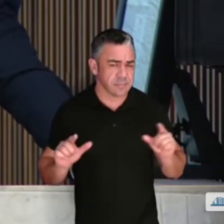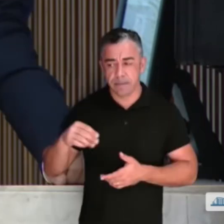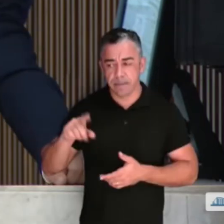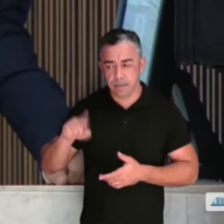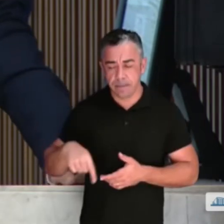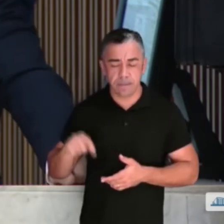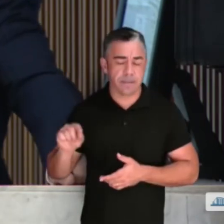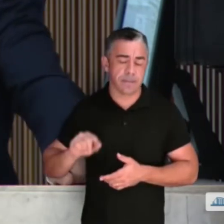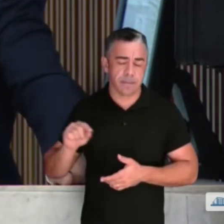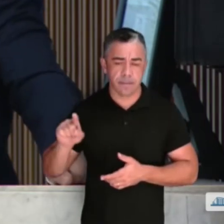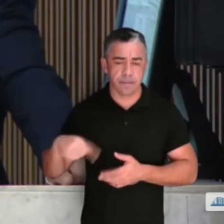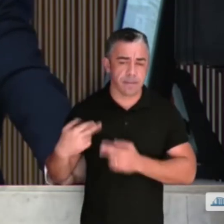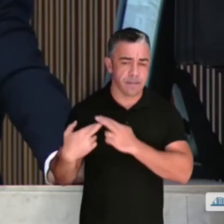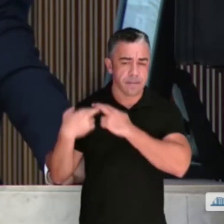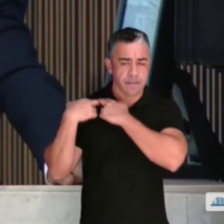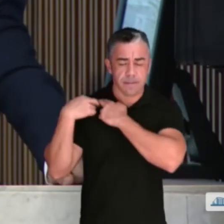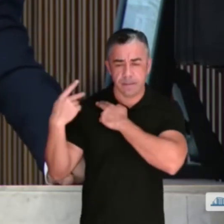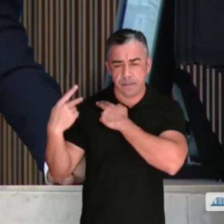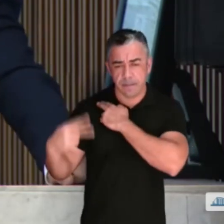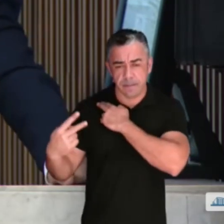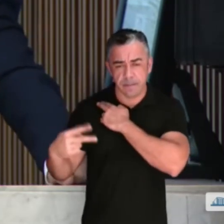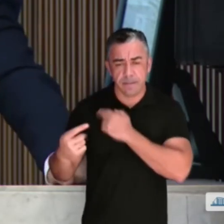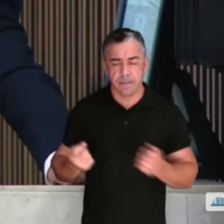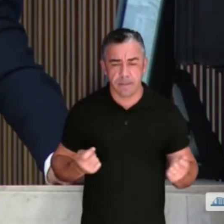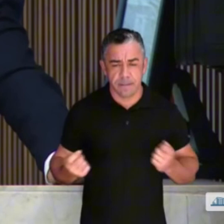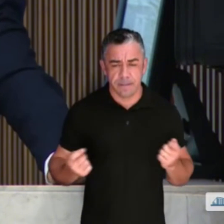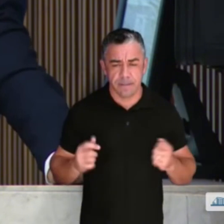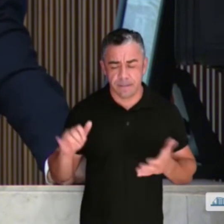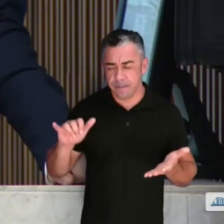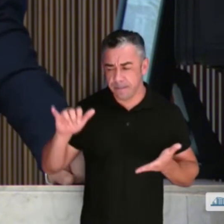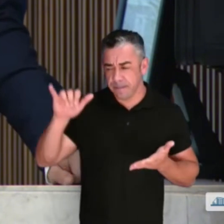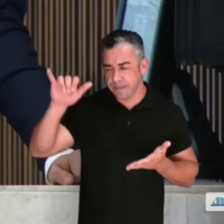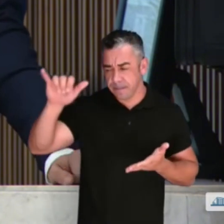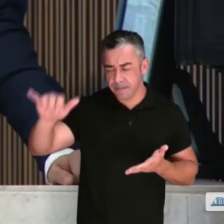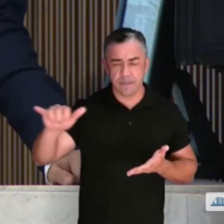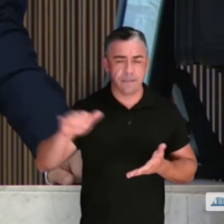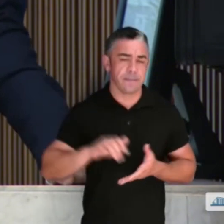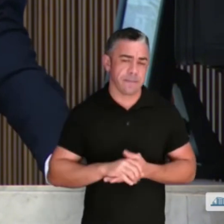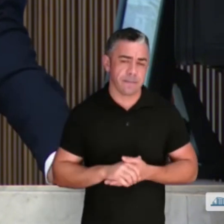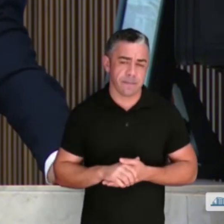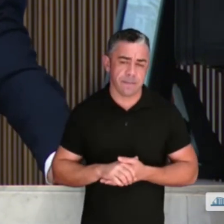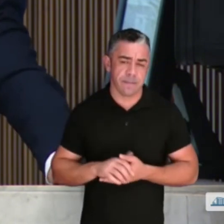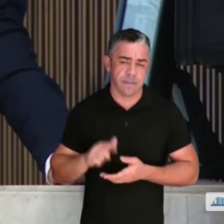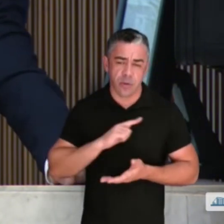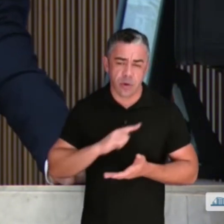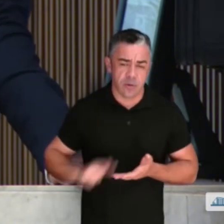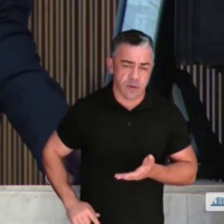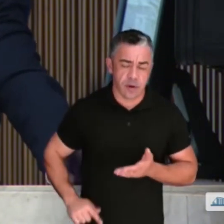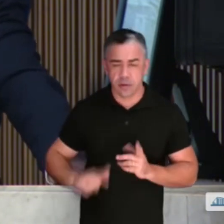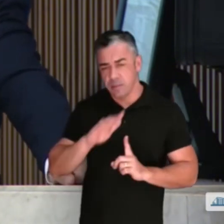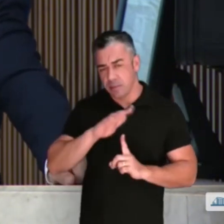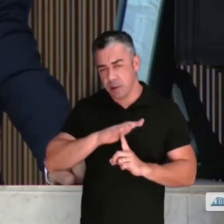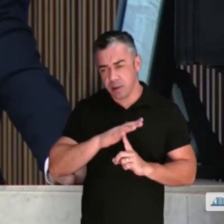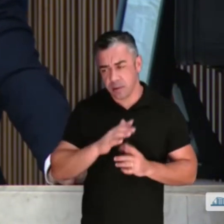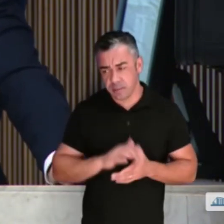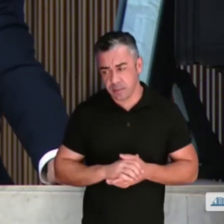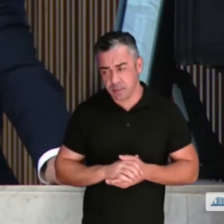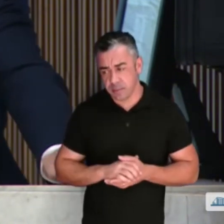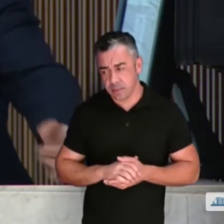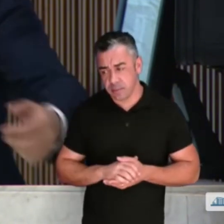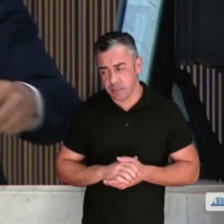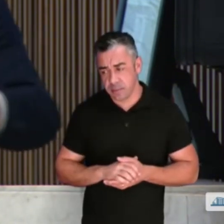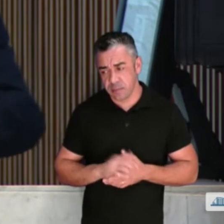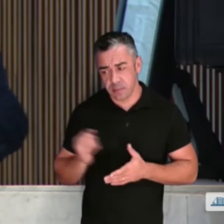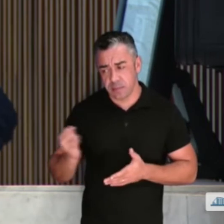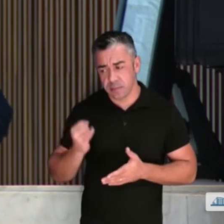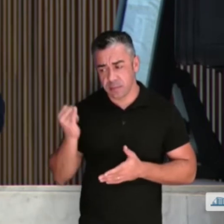serão os responsáveis para controlar os voos do governo do Paraná? É